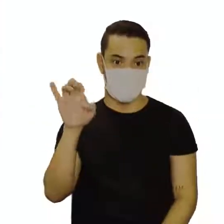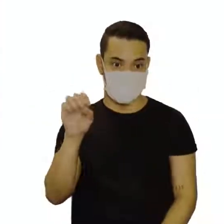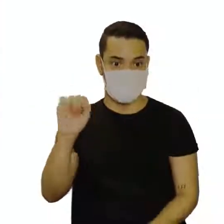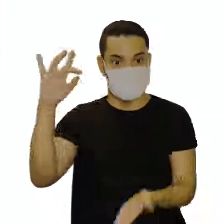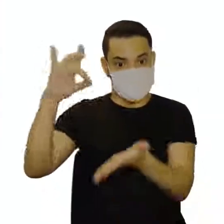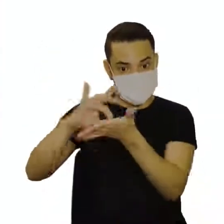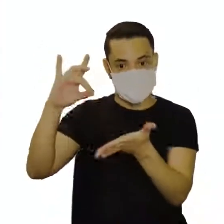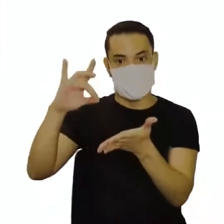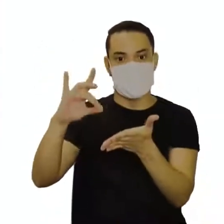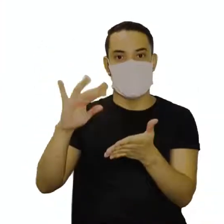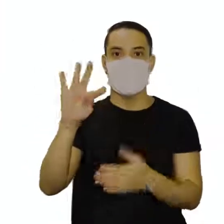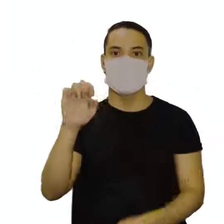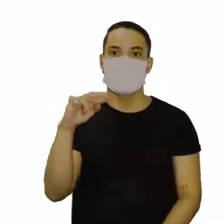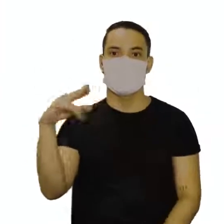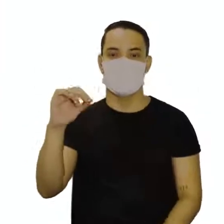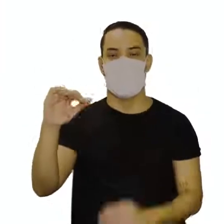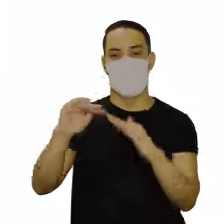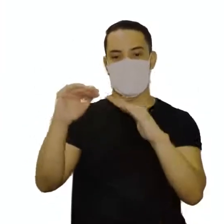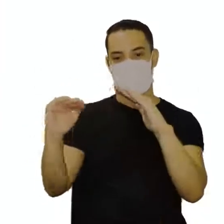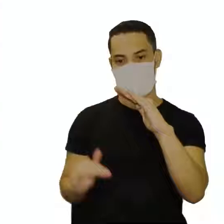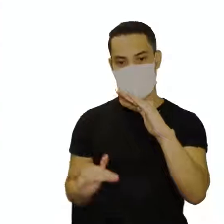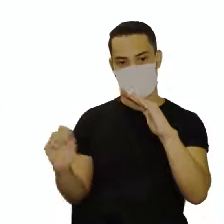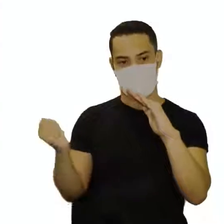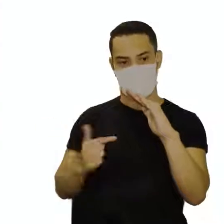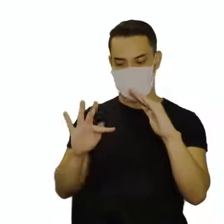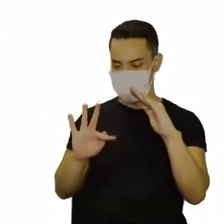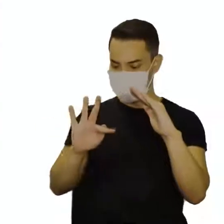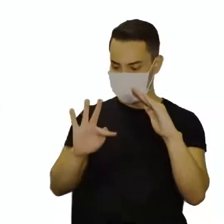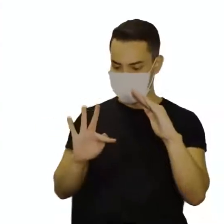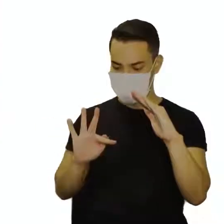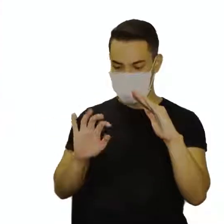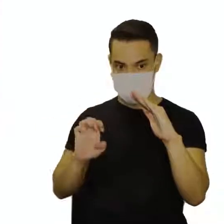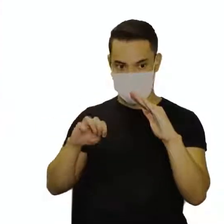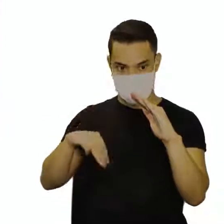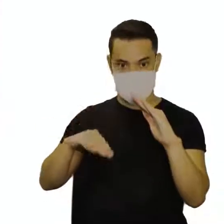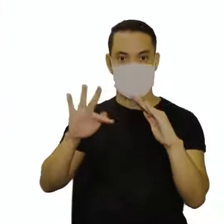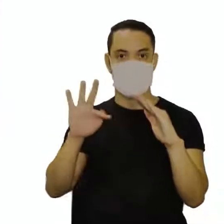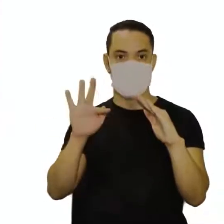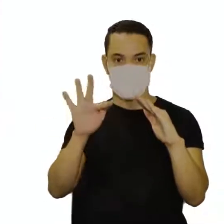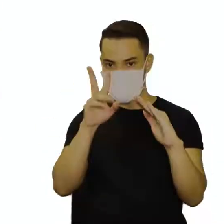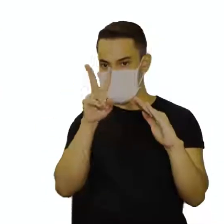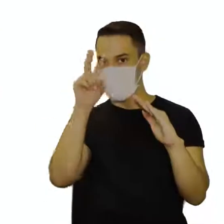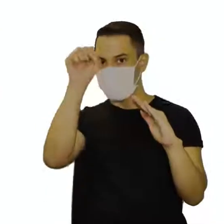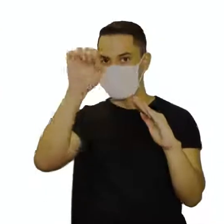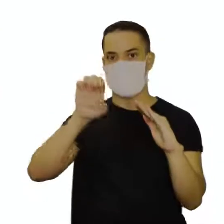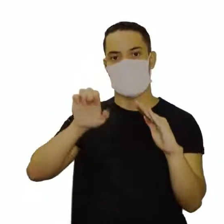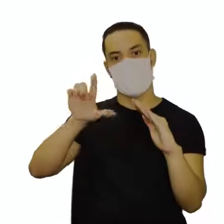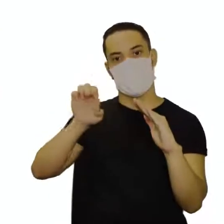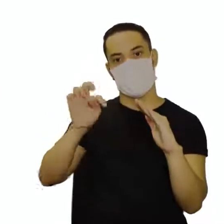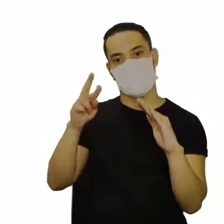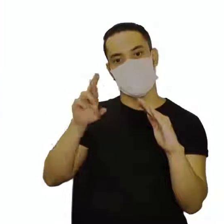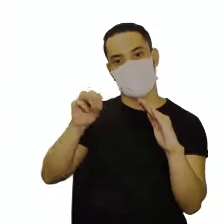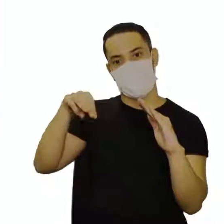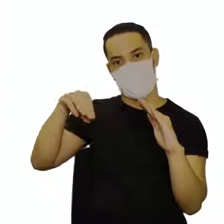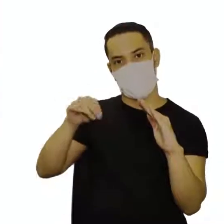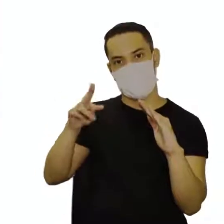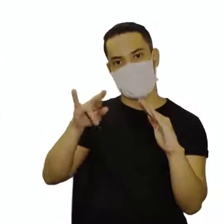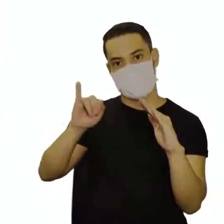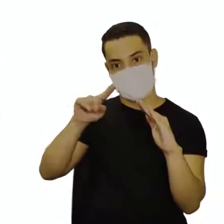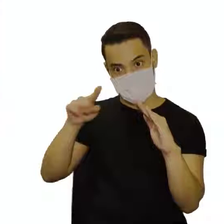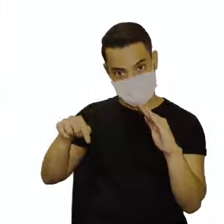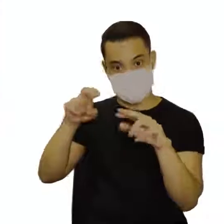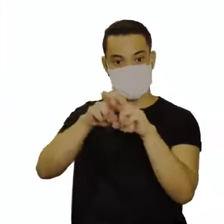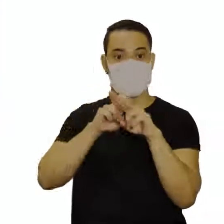tensão é menor do que a FEM, força eletromotriz, ou seja, a tensão é